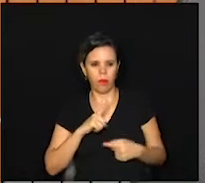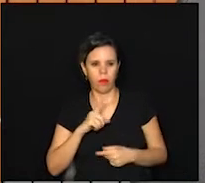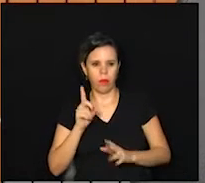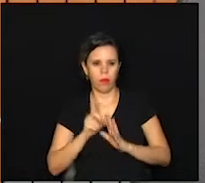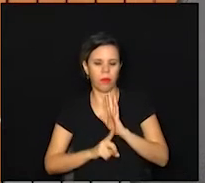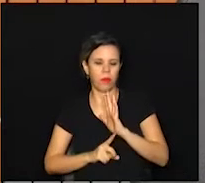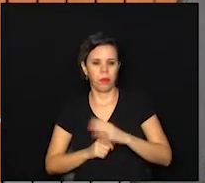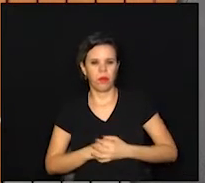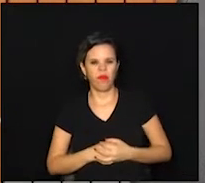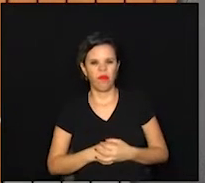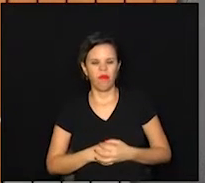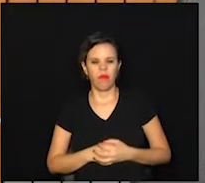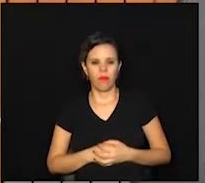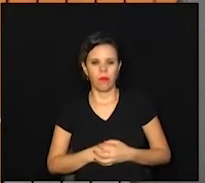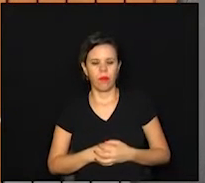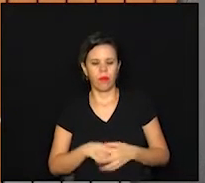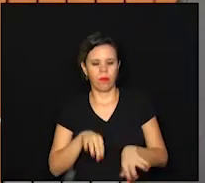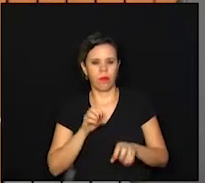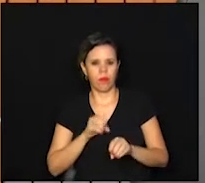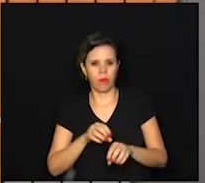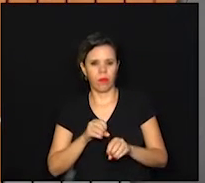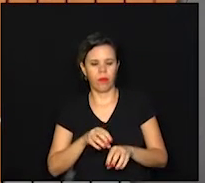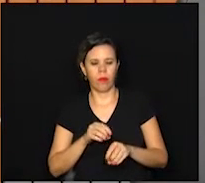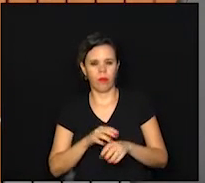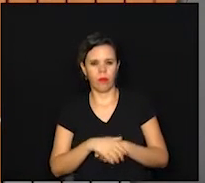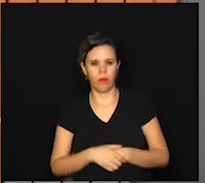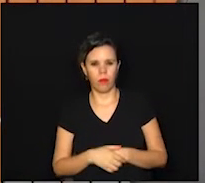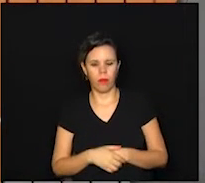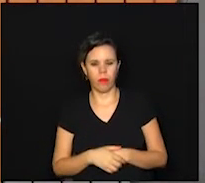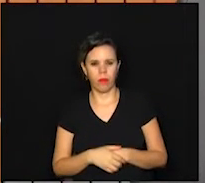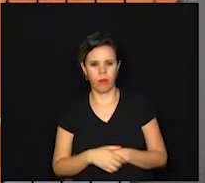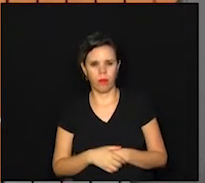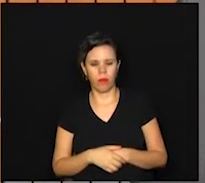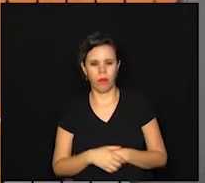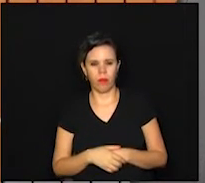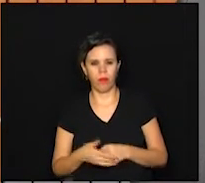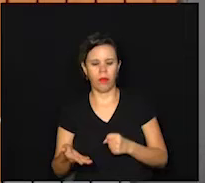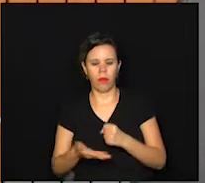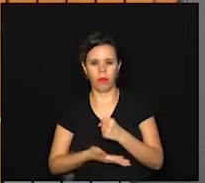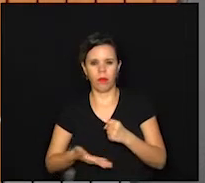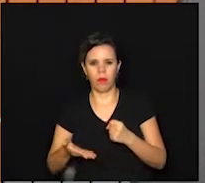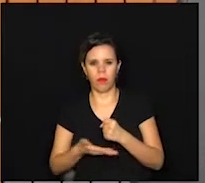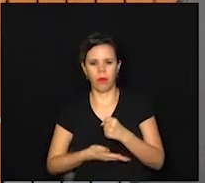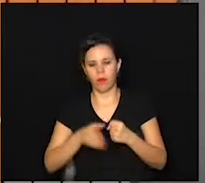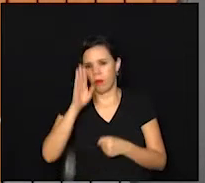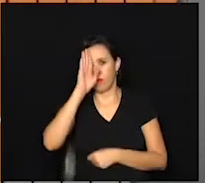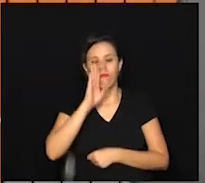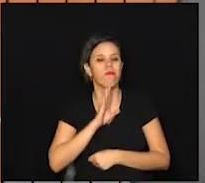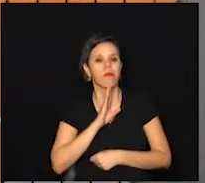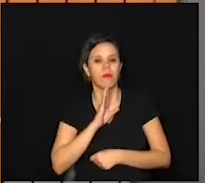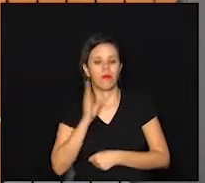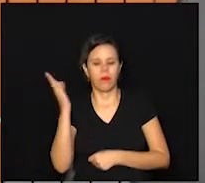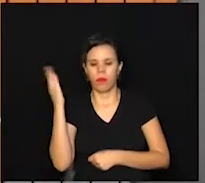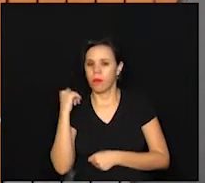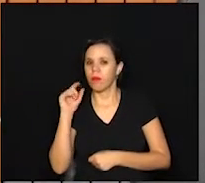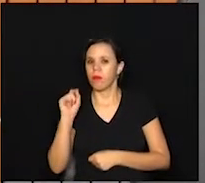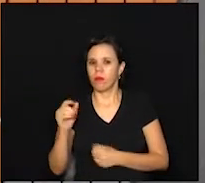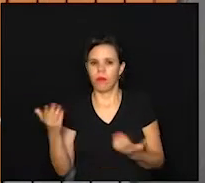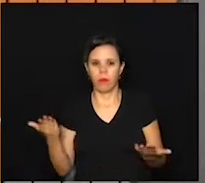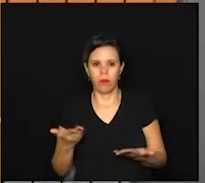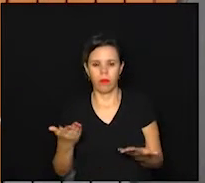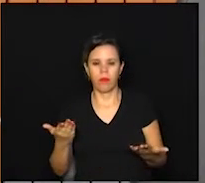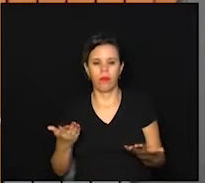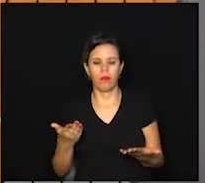direito à educação nos níveis, pelo menos, básicos, de forma gratuita. E a gente sabe que hoje um dos